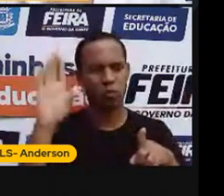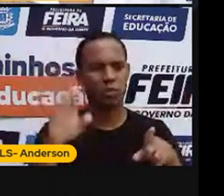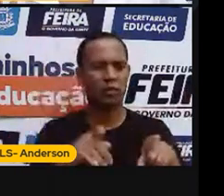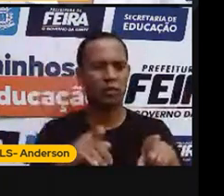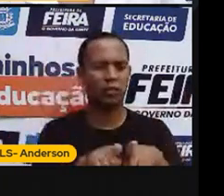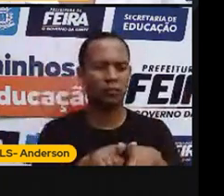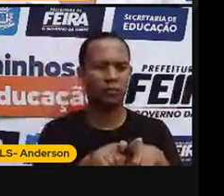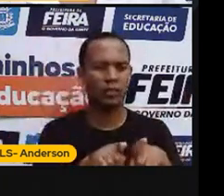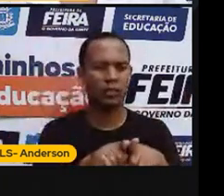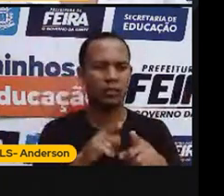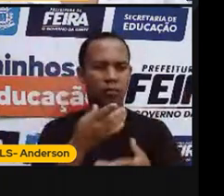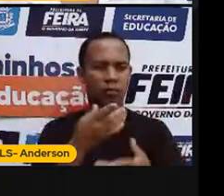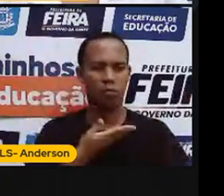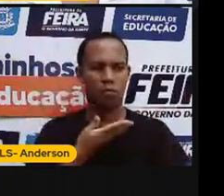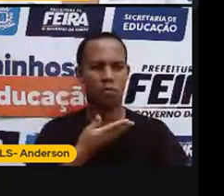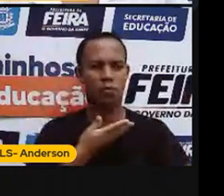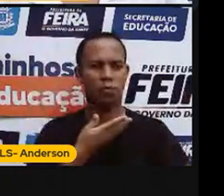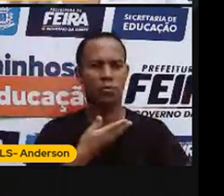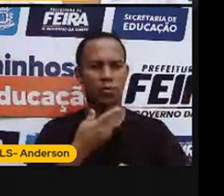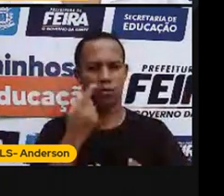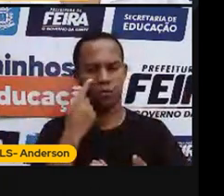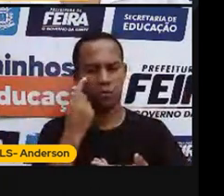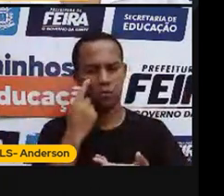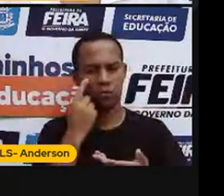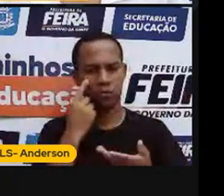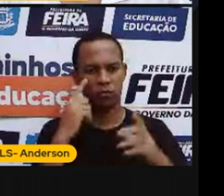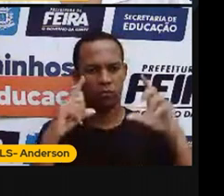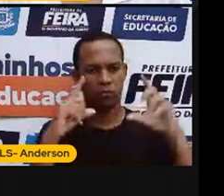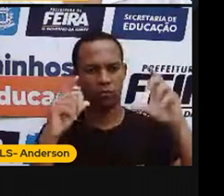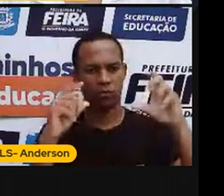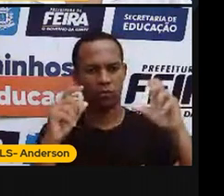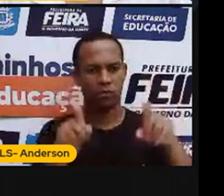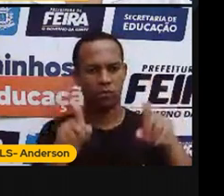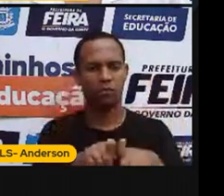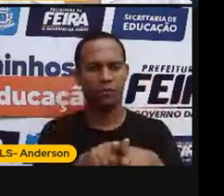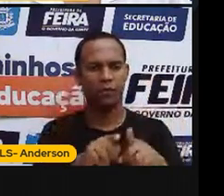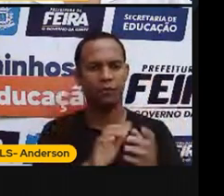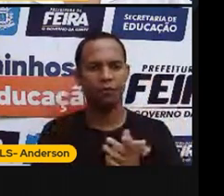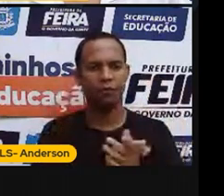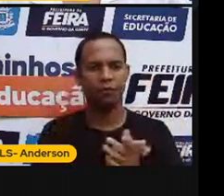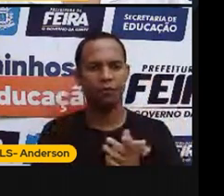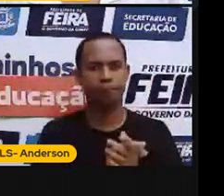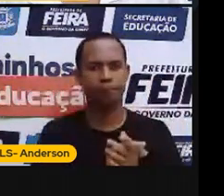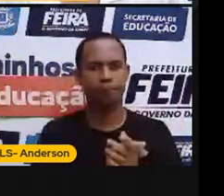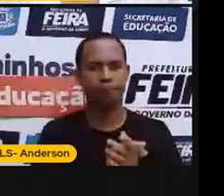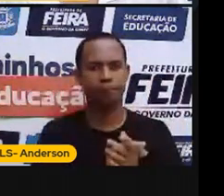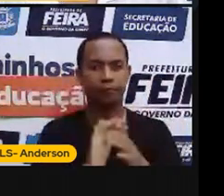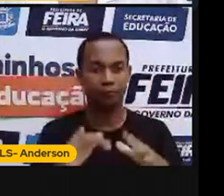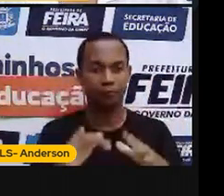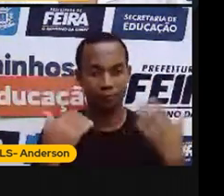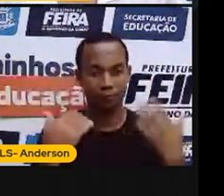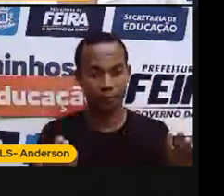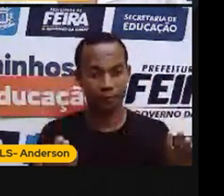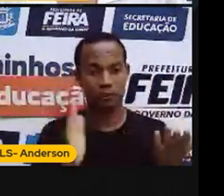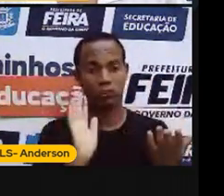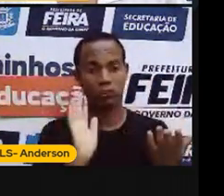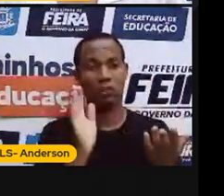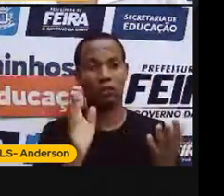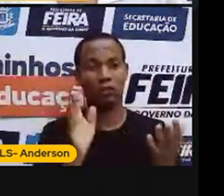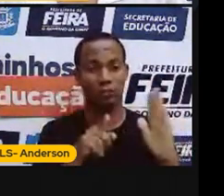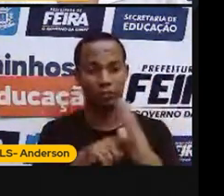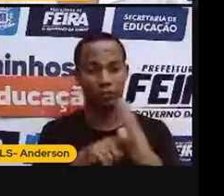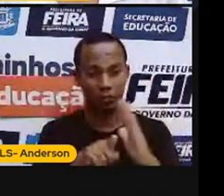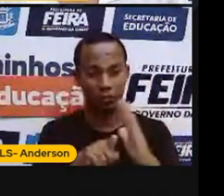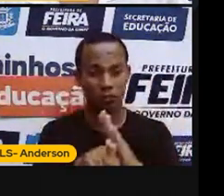que estão aí nessa imagem, que aparece no corpo deles, né? Bom, mas já se perguntou o que